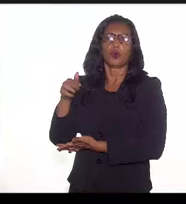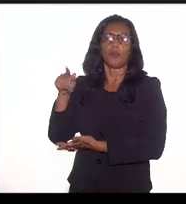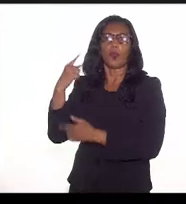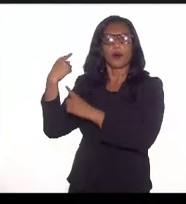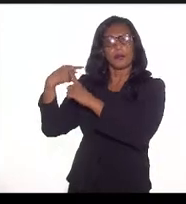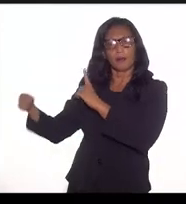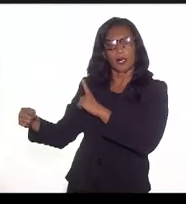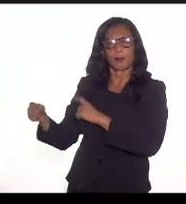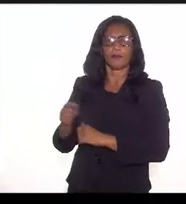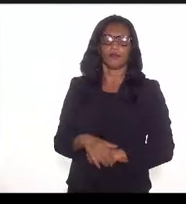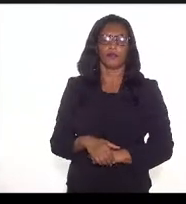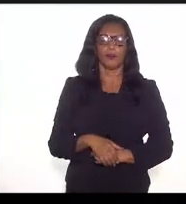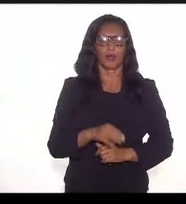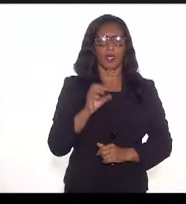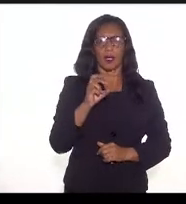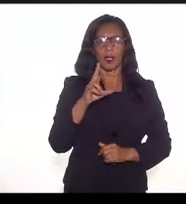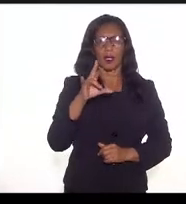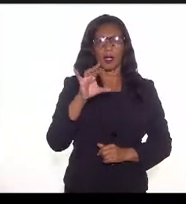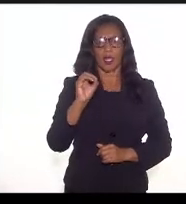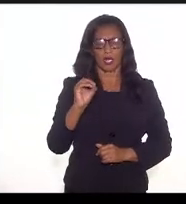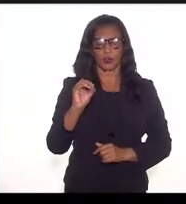O microcrédito produtivo orientado,